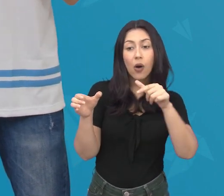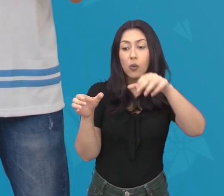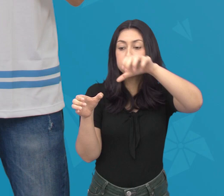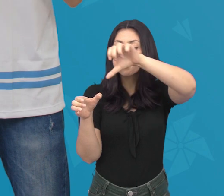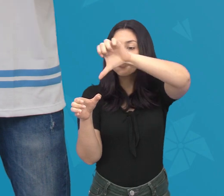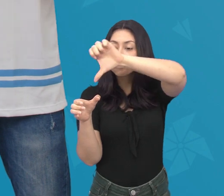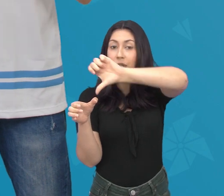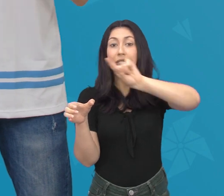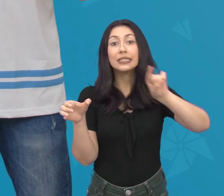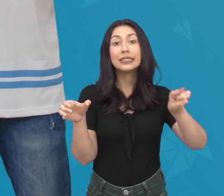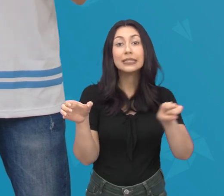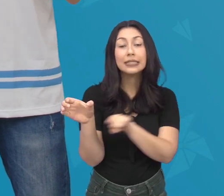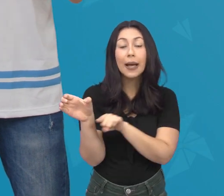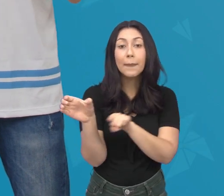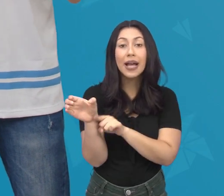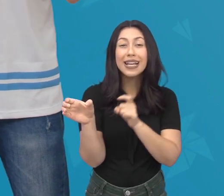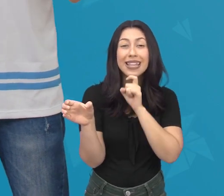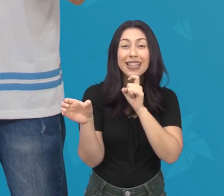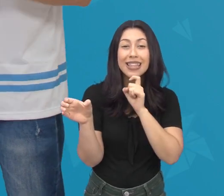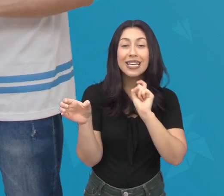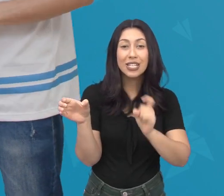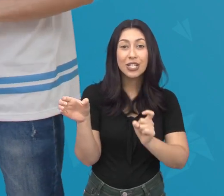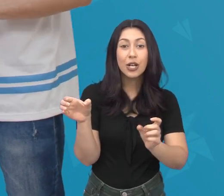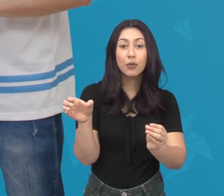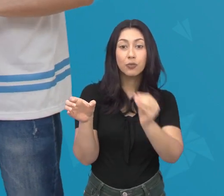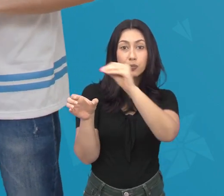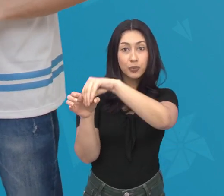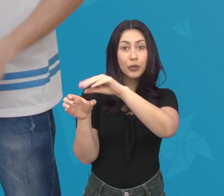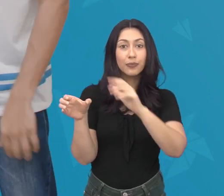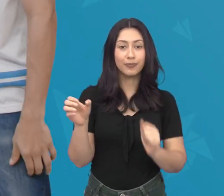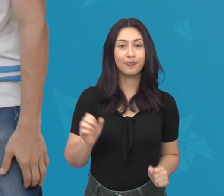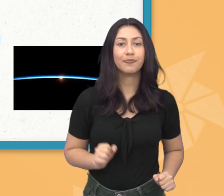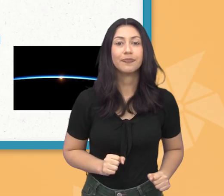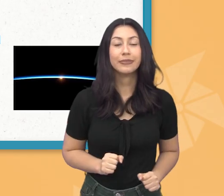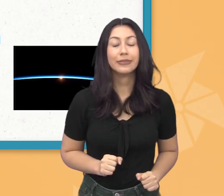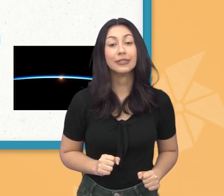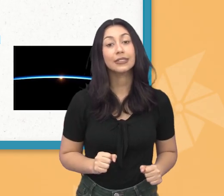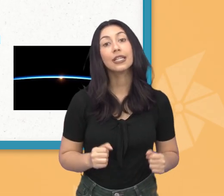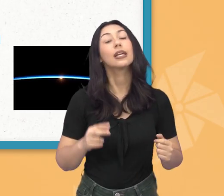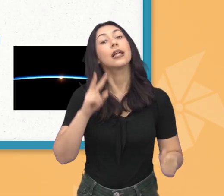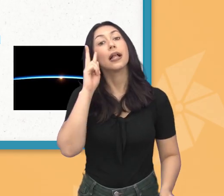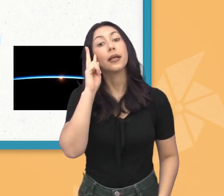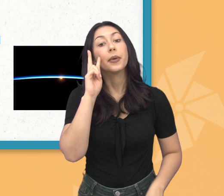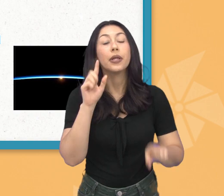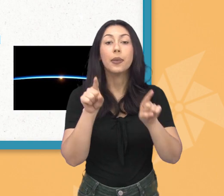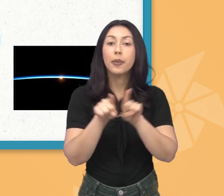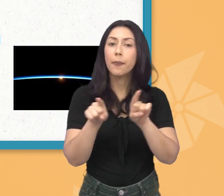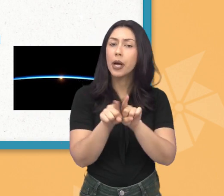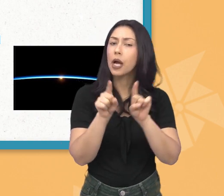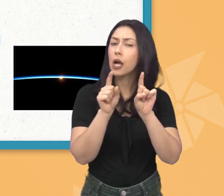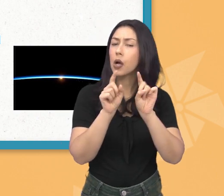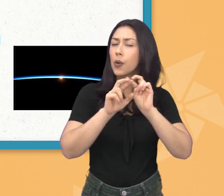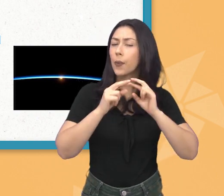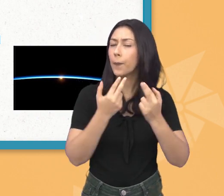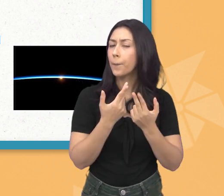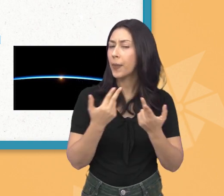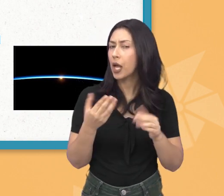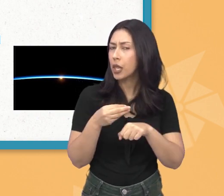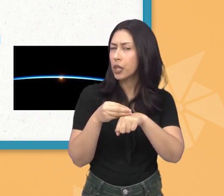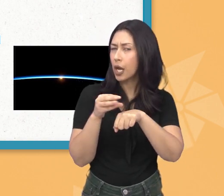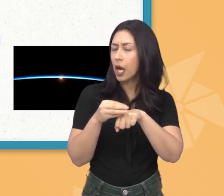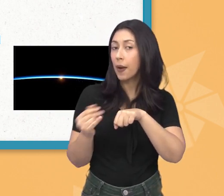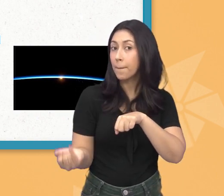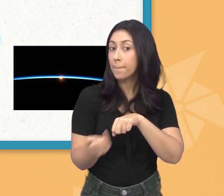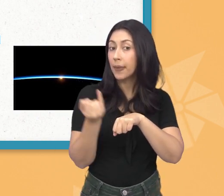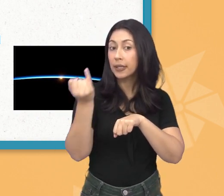líquida coexistindo ali, a gente conta como se fossem duas fases, tudo bem? Bom, relembrando também algumas coisas, dicas importantes, né?